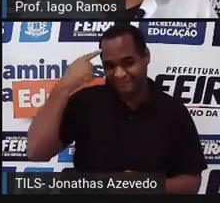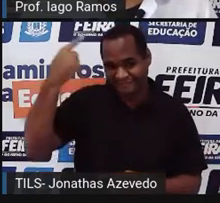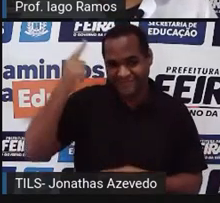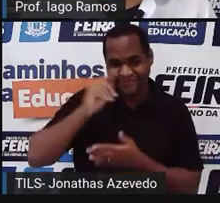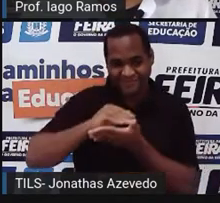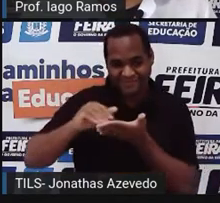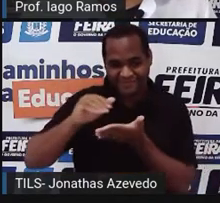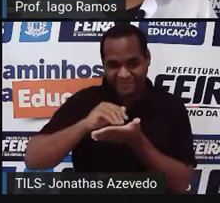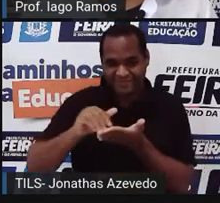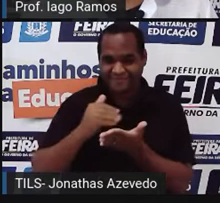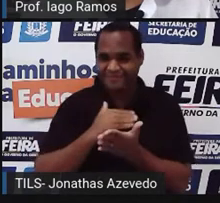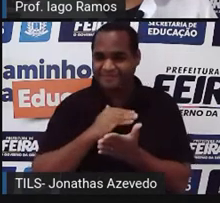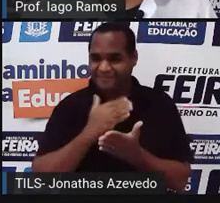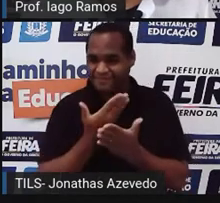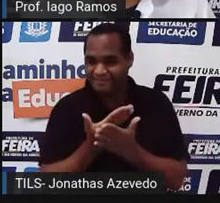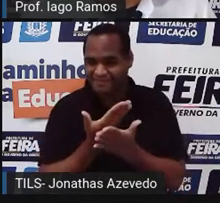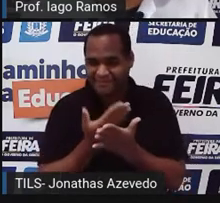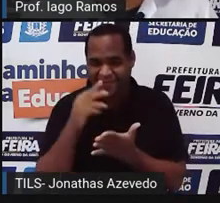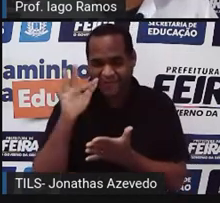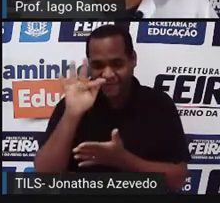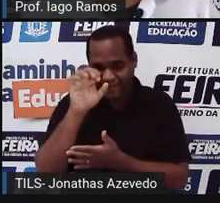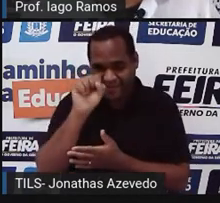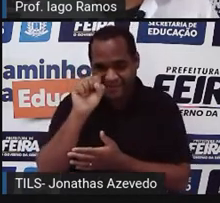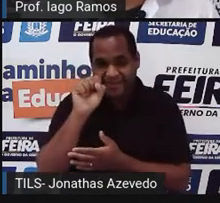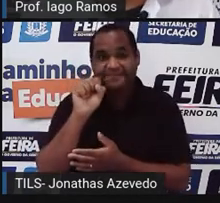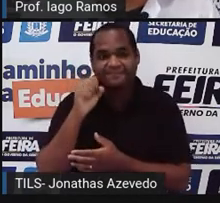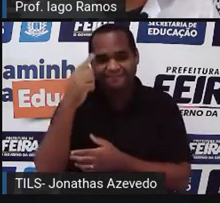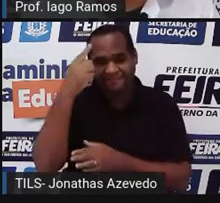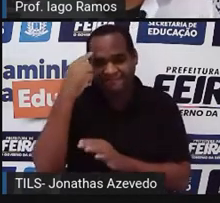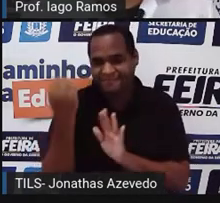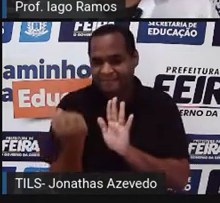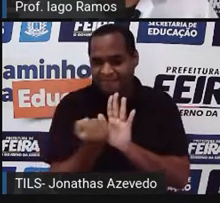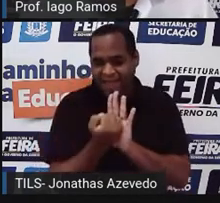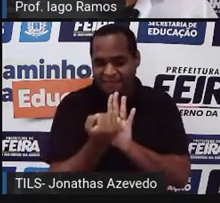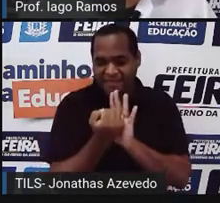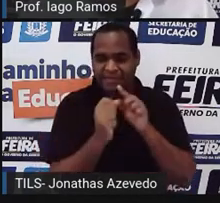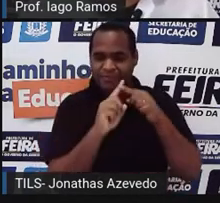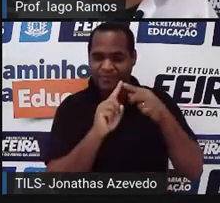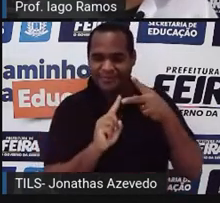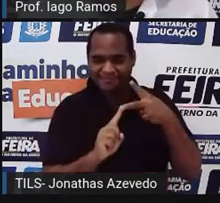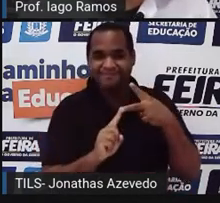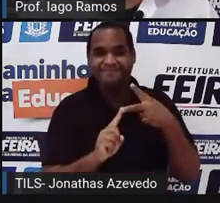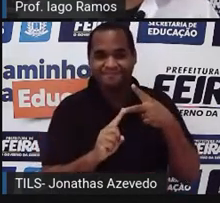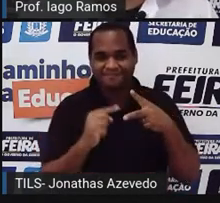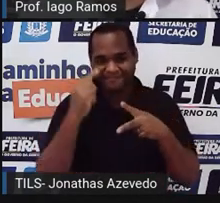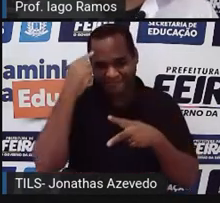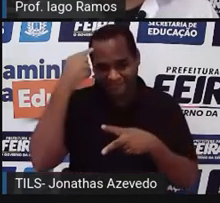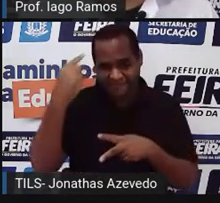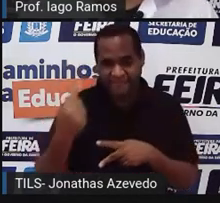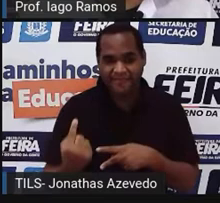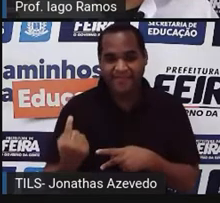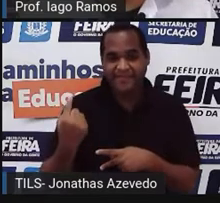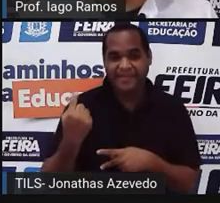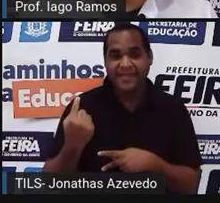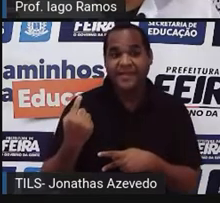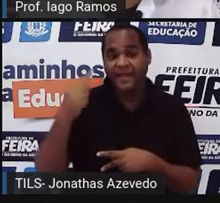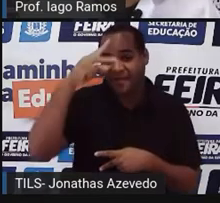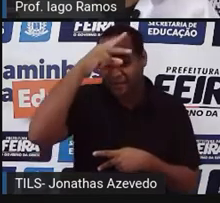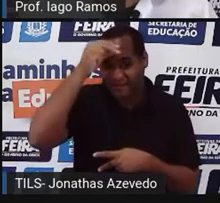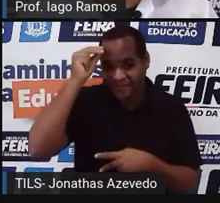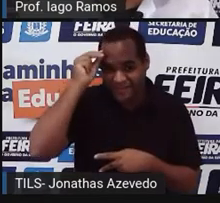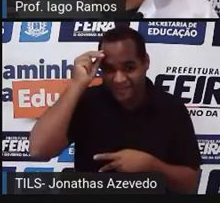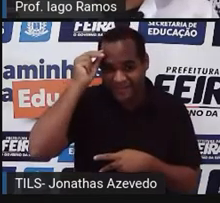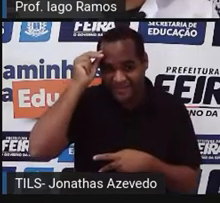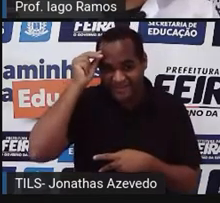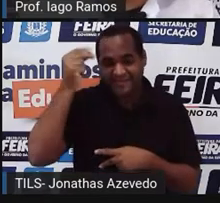Secretaria Municipal de Educação de Feira de Santana, que tem as logomarcas da Prefeitura Municipal de Feira,